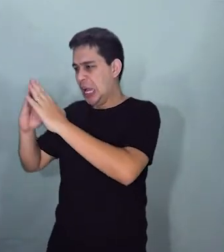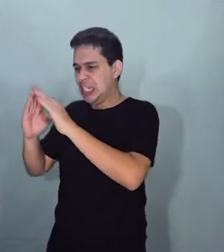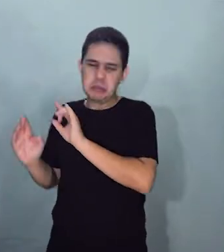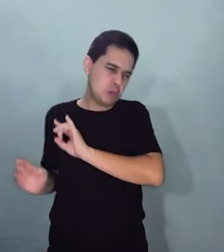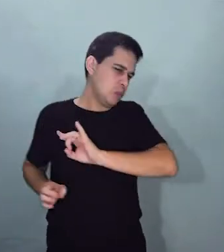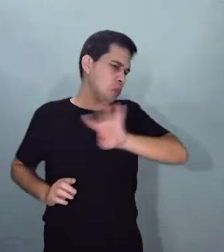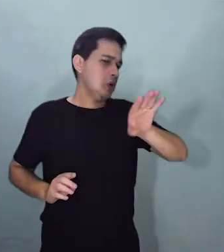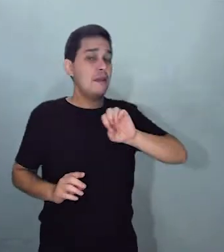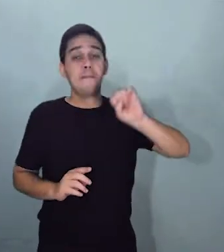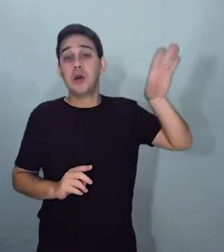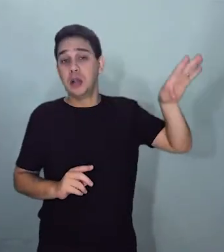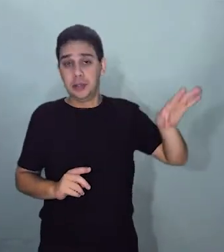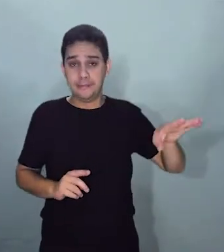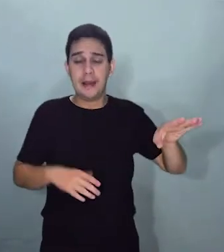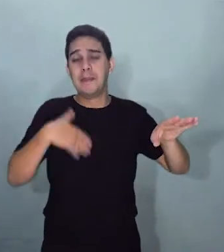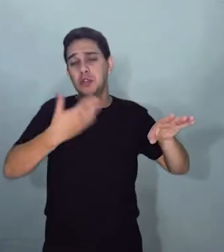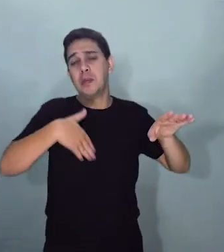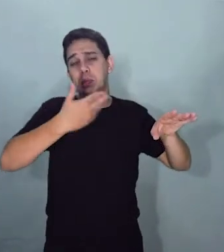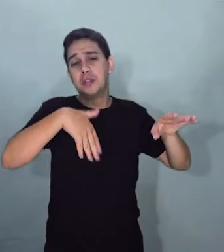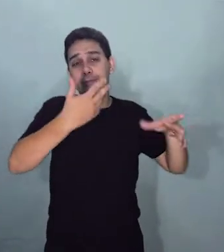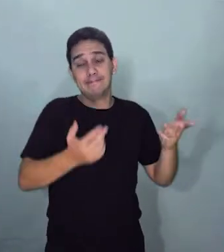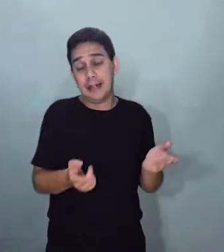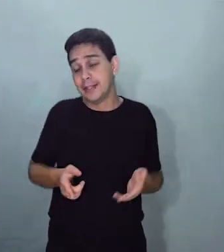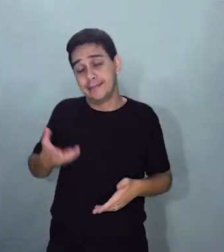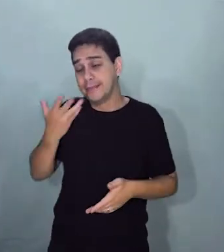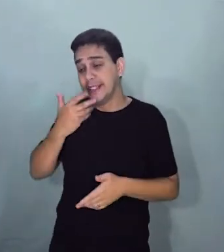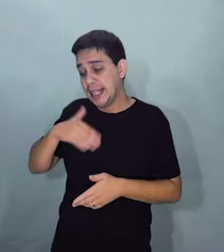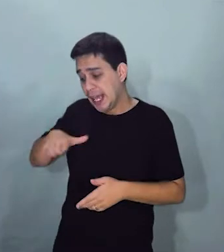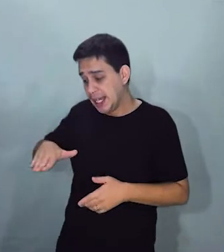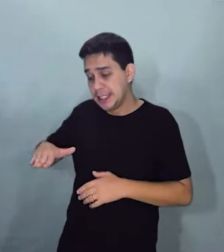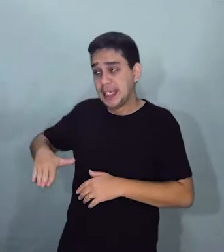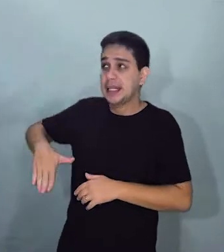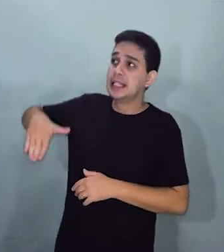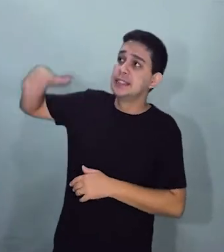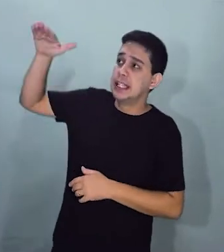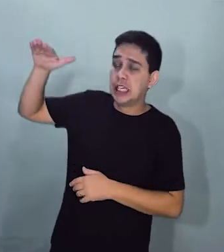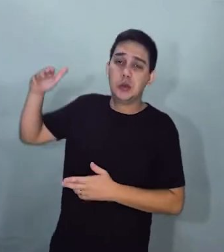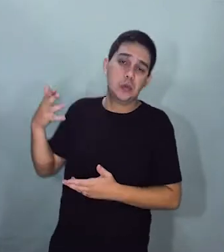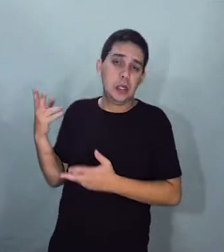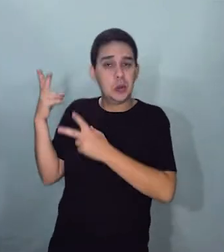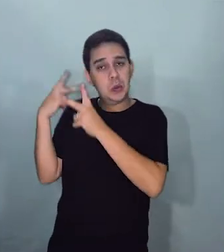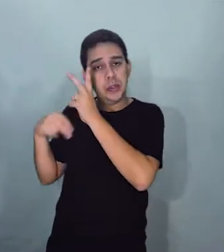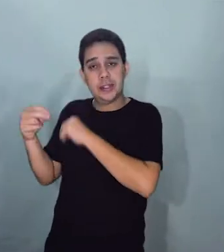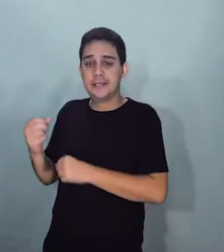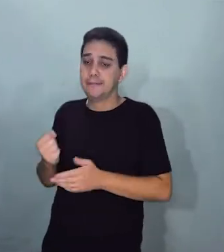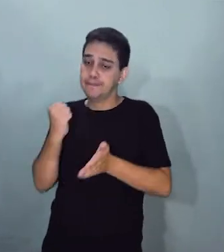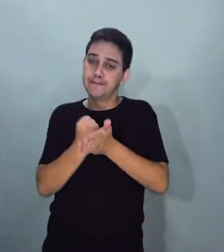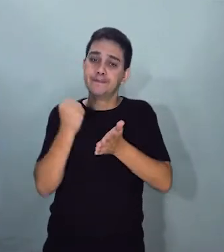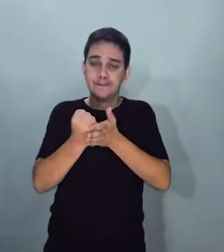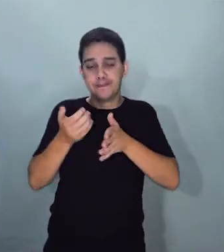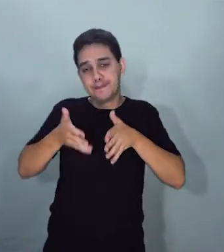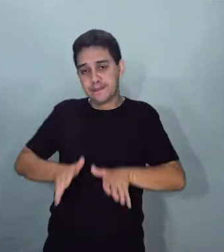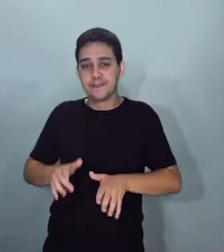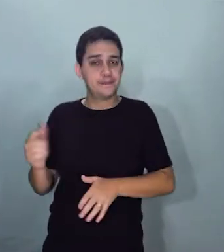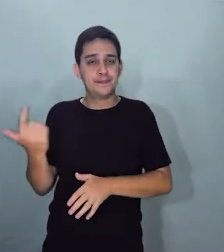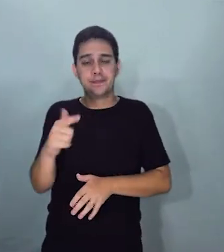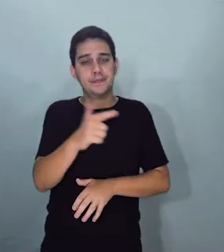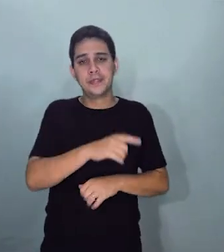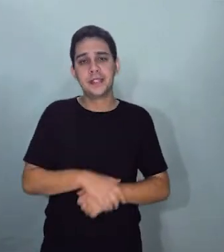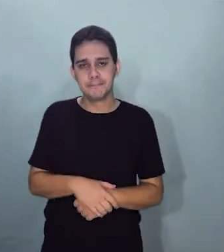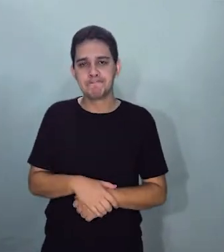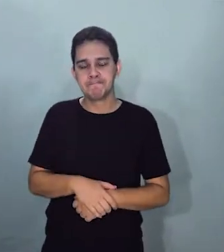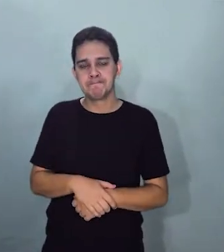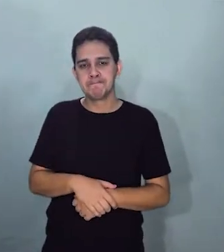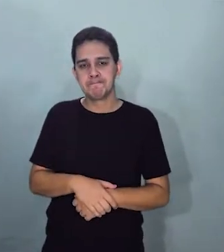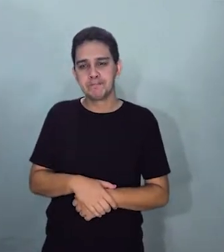ficando, e essa criança, agora adolescente, não foi registrada. Esse é um dos casos, mas teve um outro